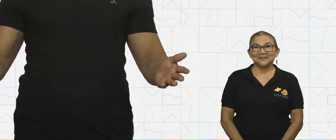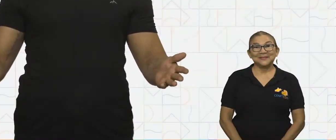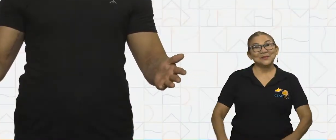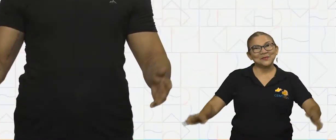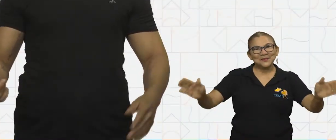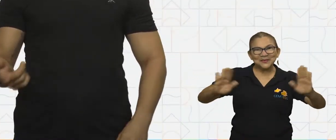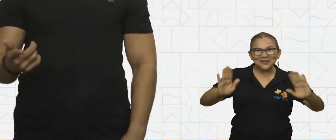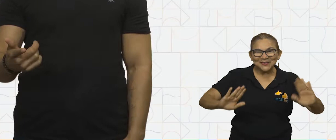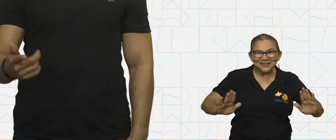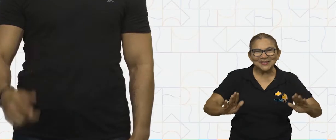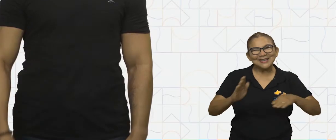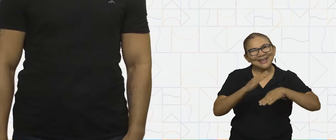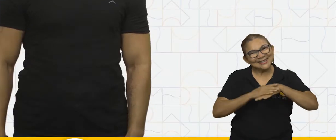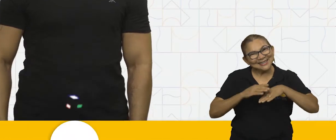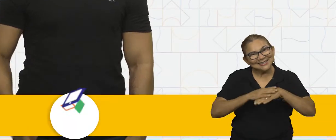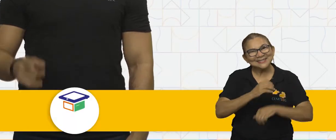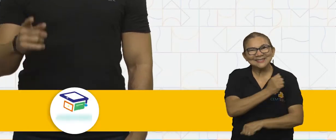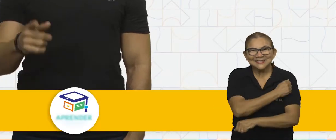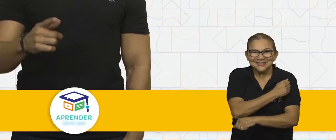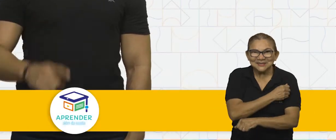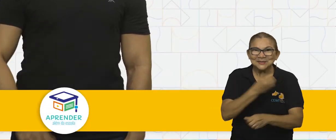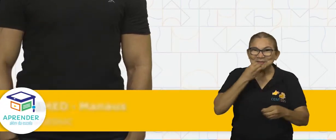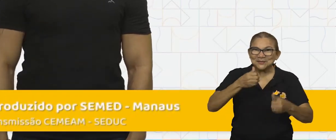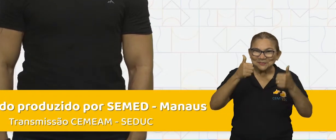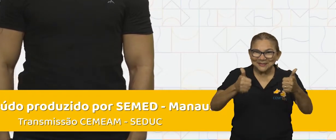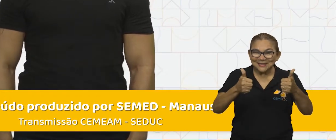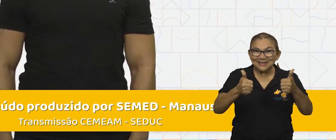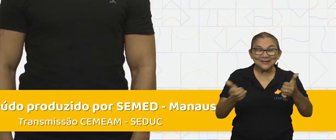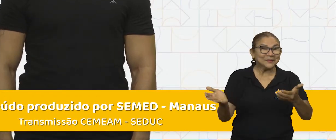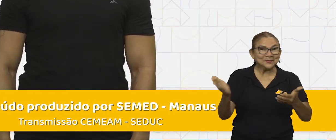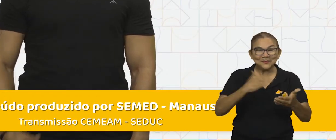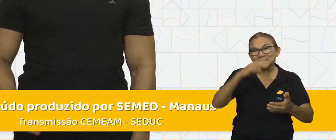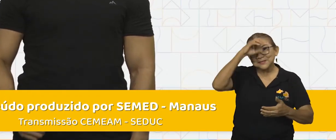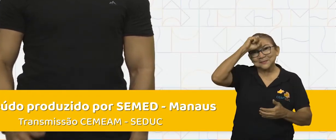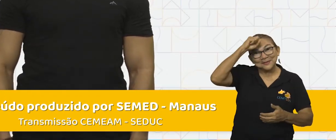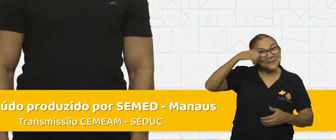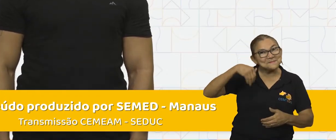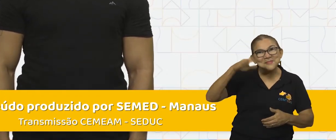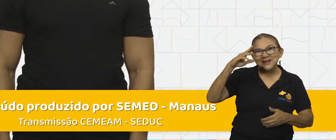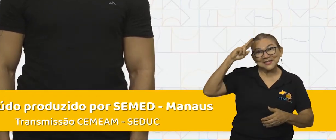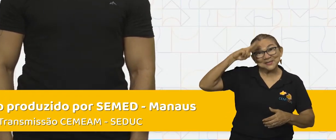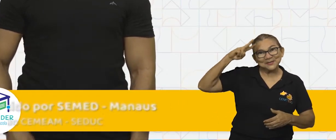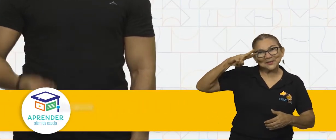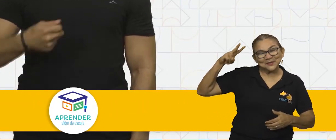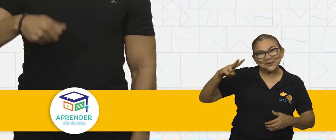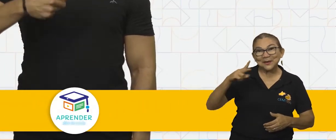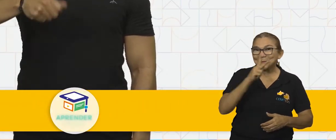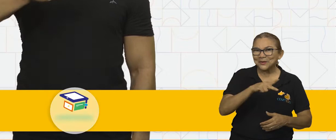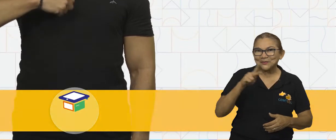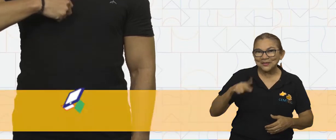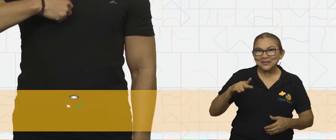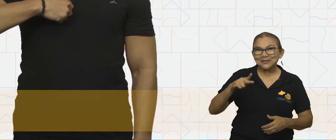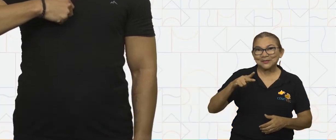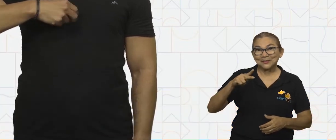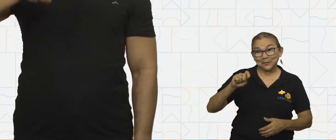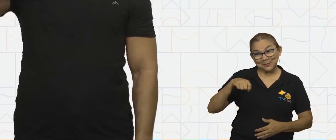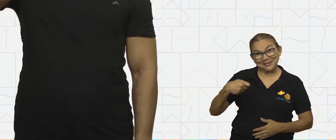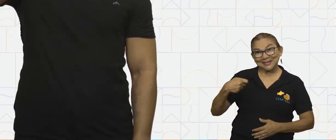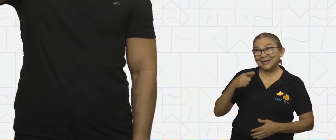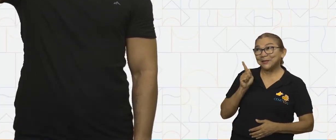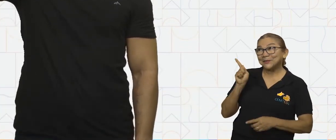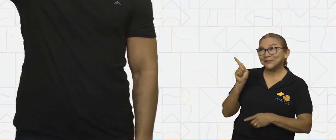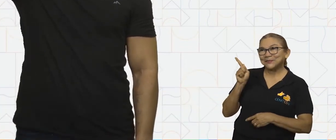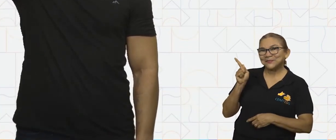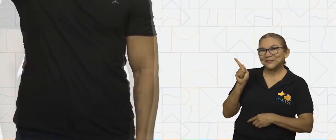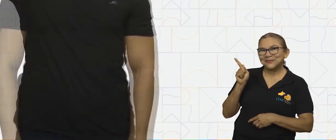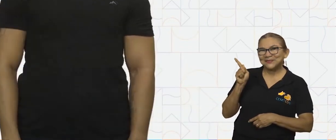Olá, querido estudante, tudo bem com você? Vamos para mais uma viagem pela história comigo, professor Daniel. O meu sinal na comunidade